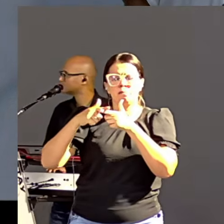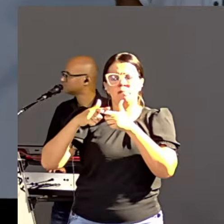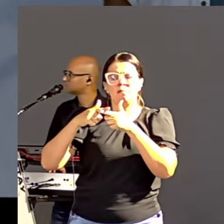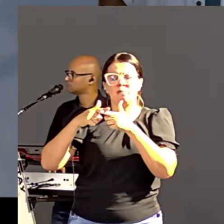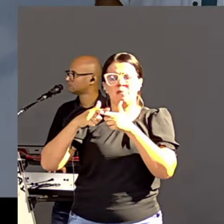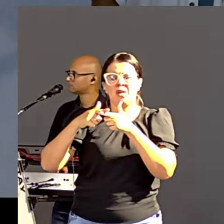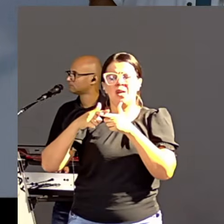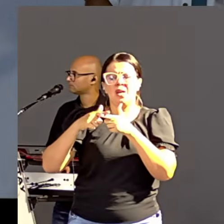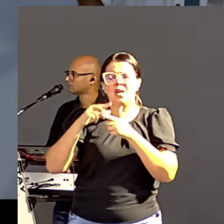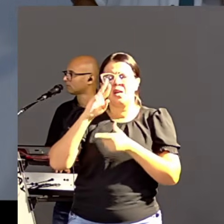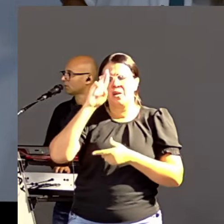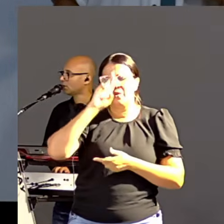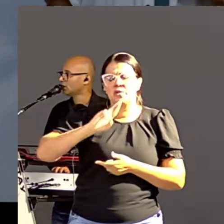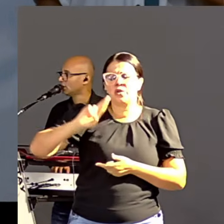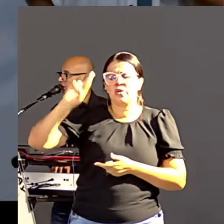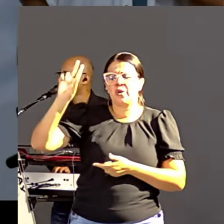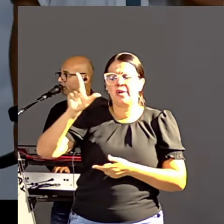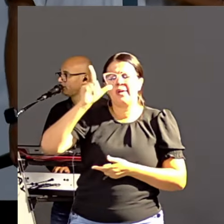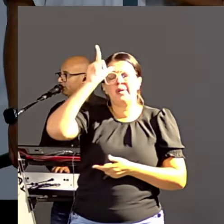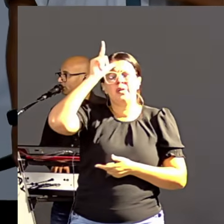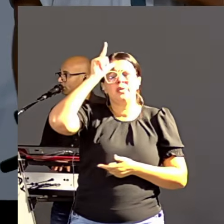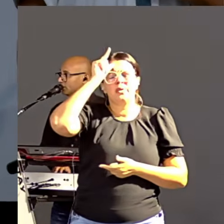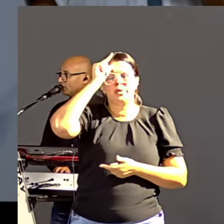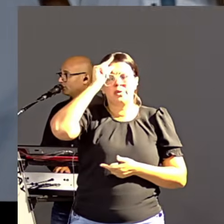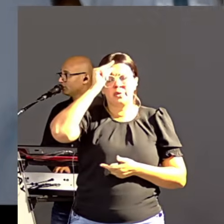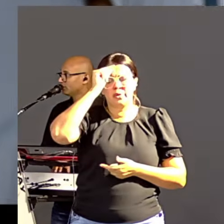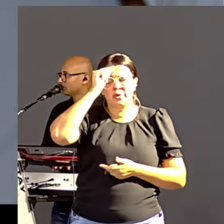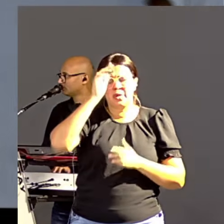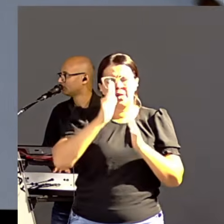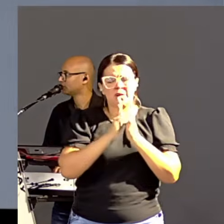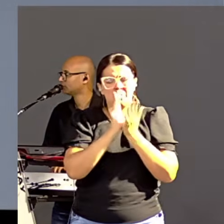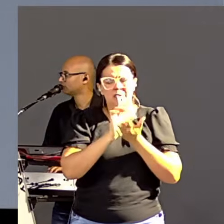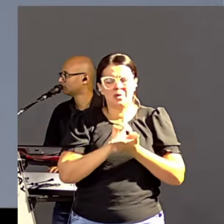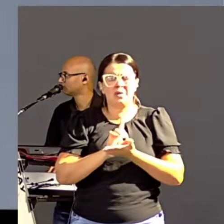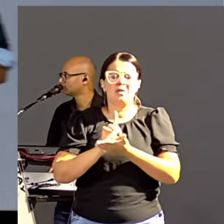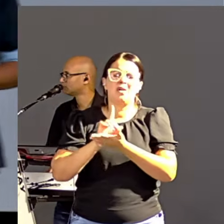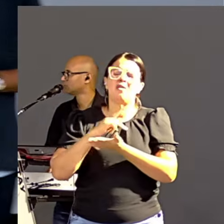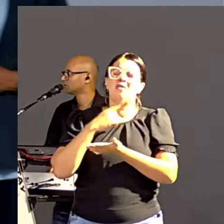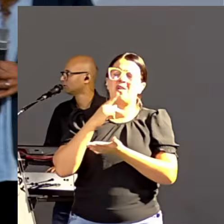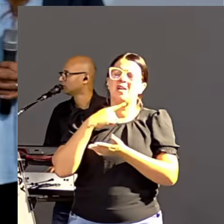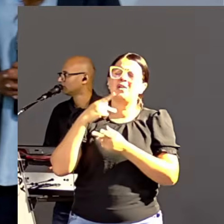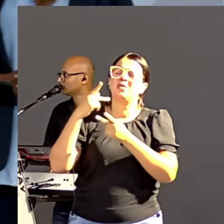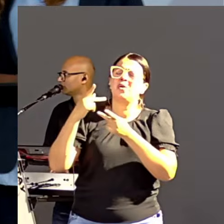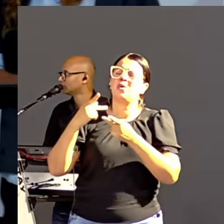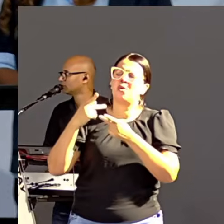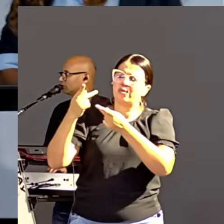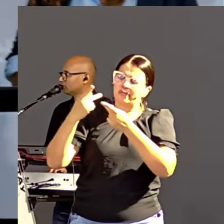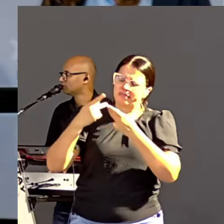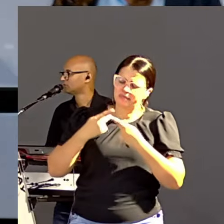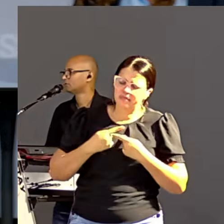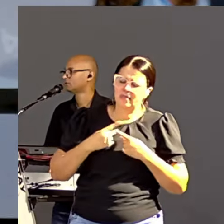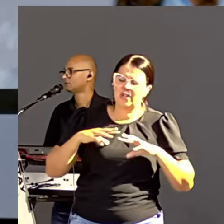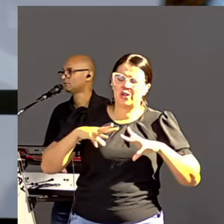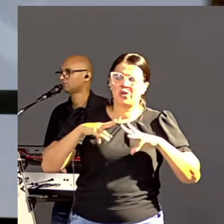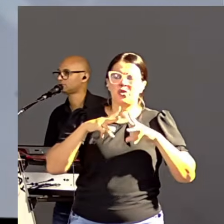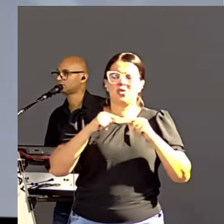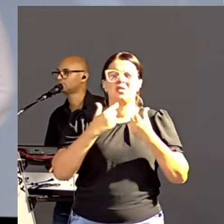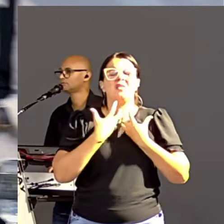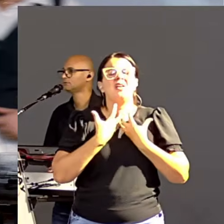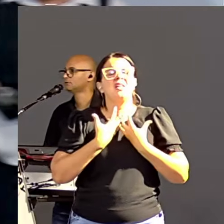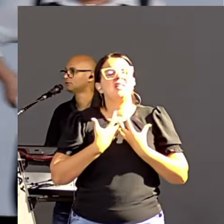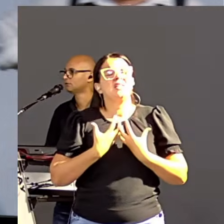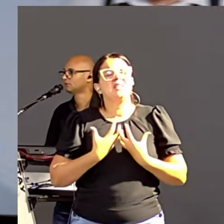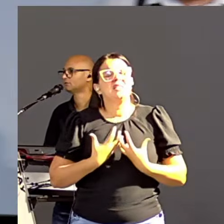Traga descanso. A tua palavra diz que esse foi o convite do Senhor Jesus para todos que estavam cansados